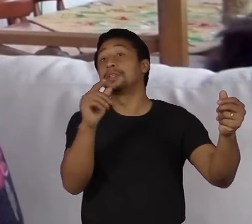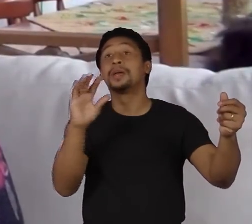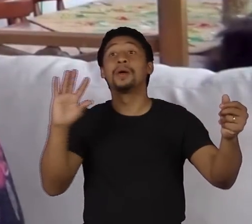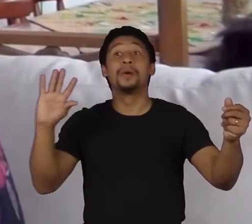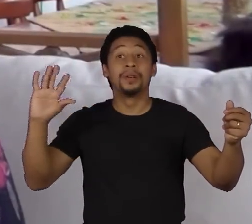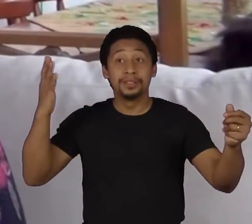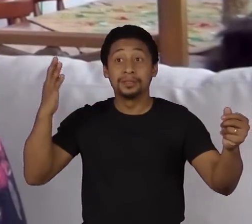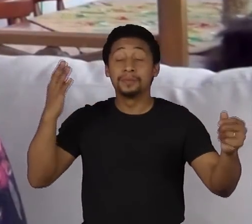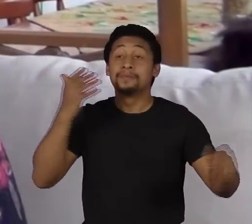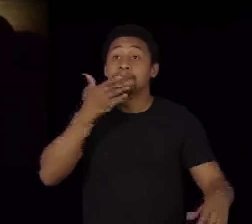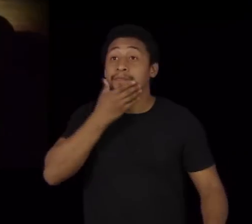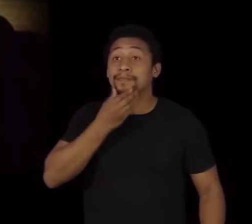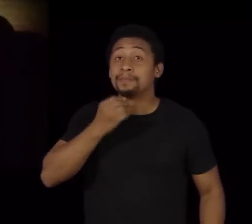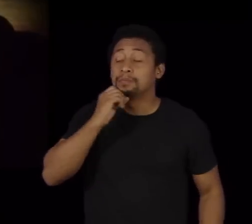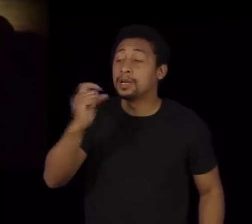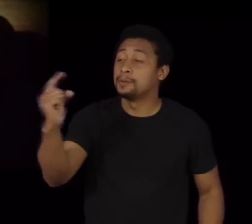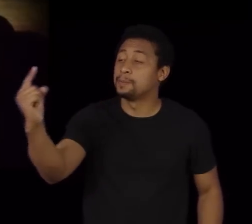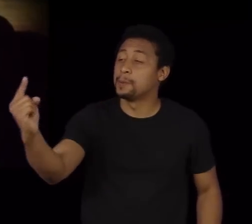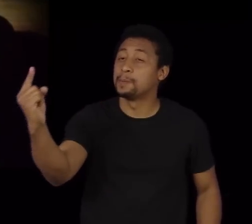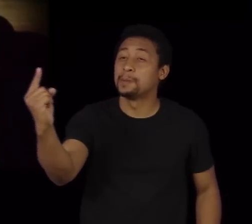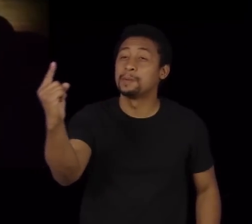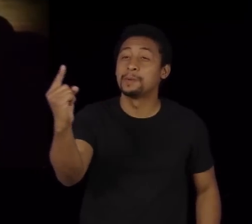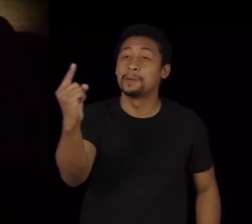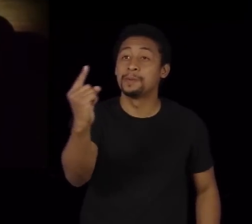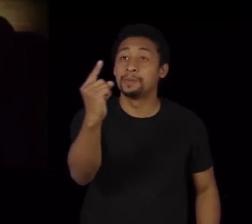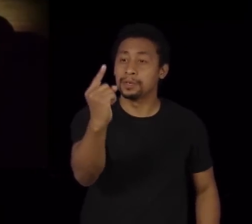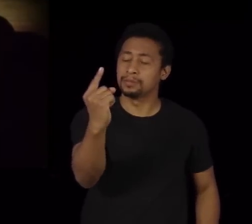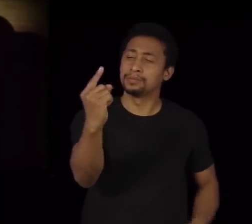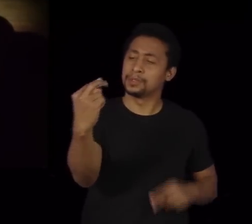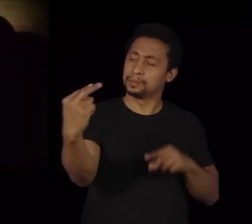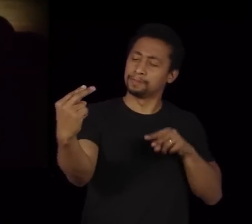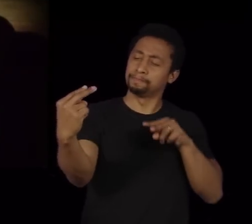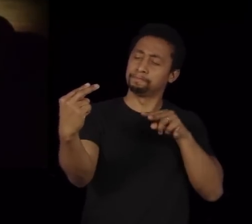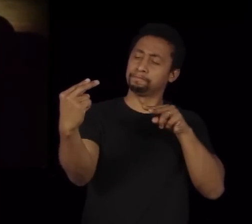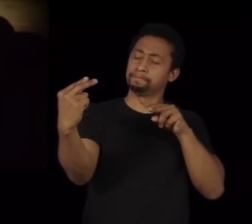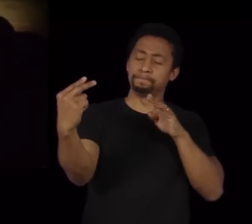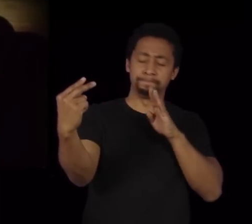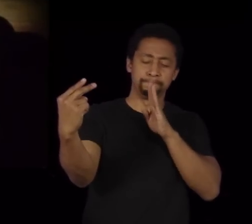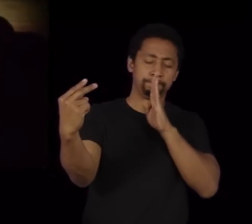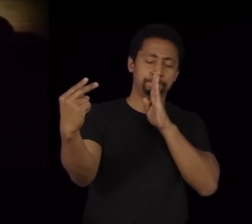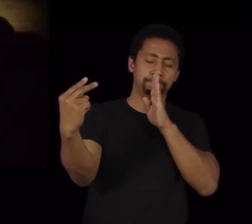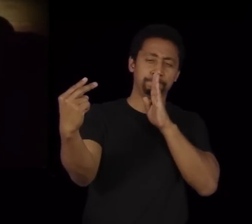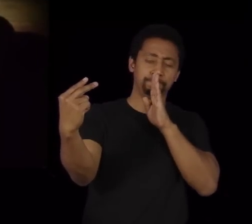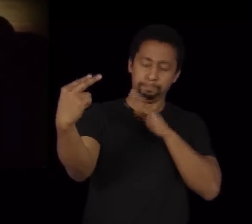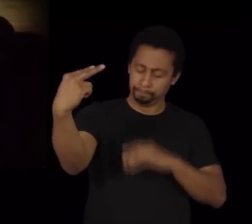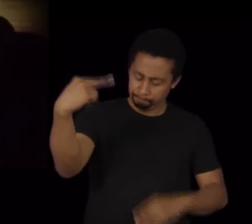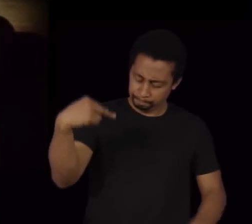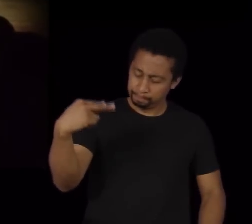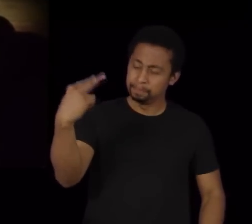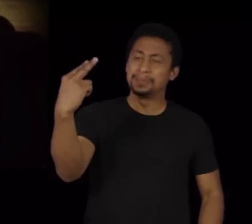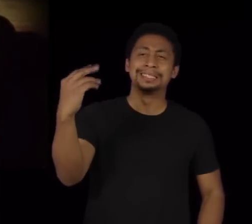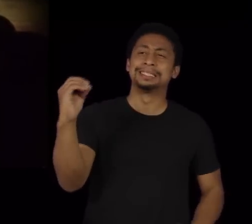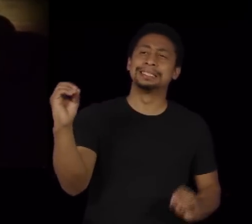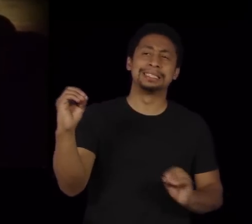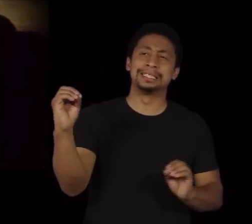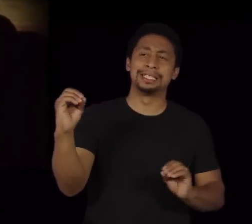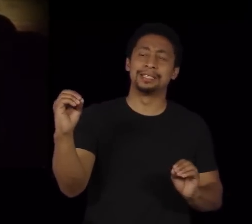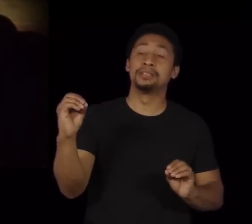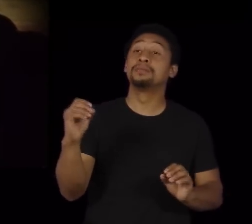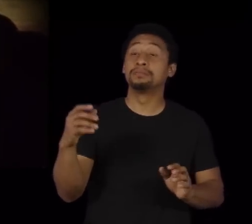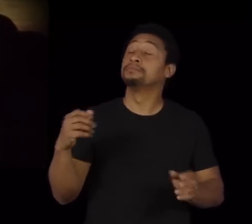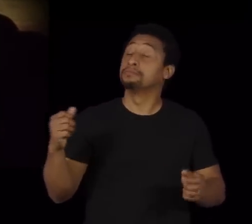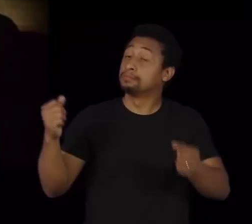aparecia. Olhou para mim em silêncio, mal reparou no vestido e disse